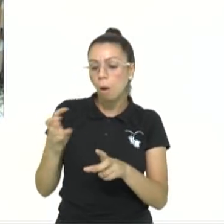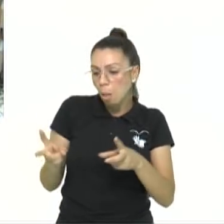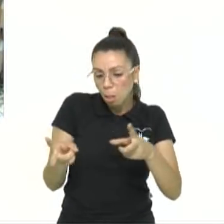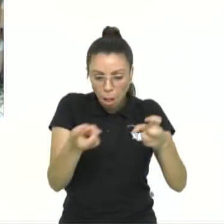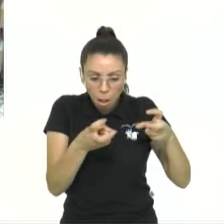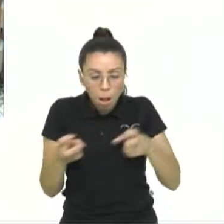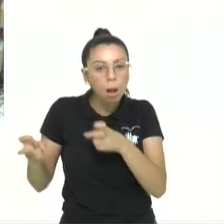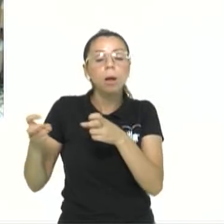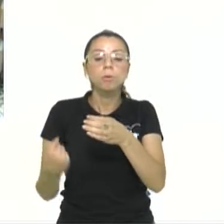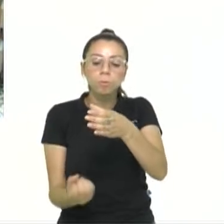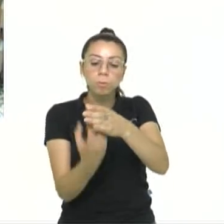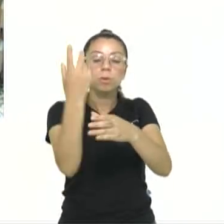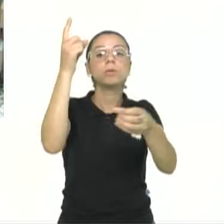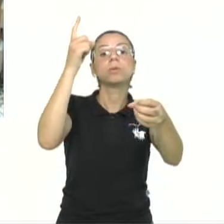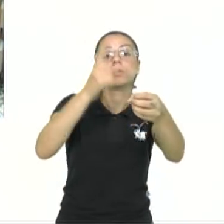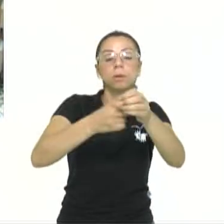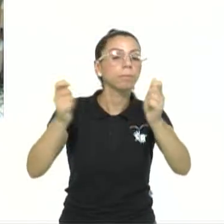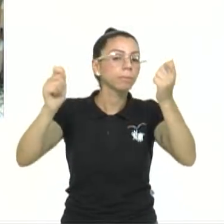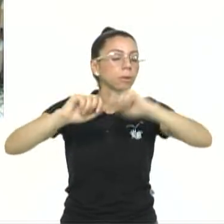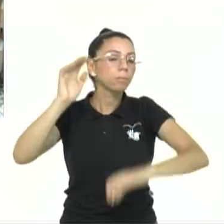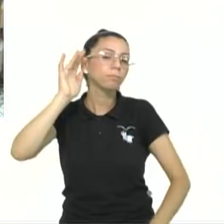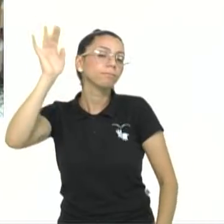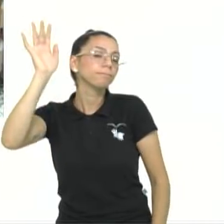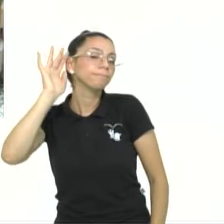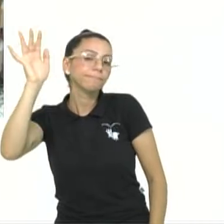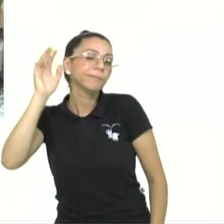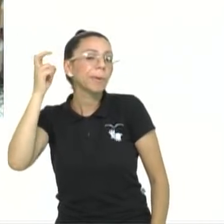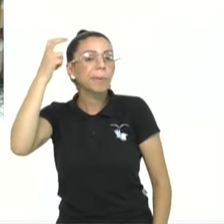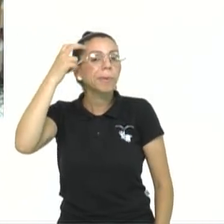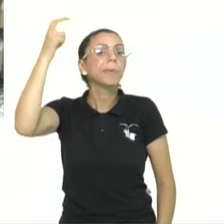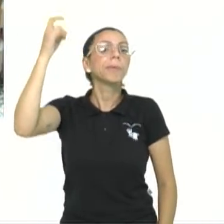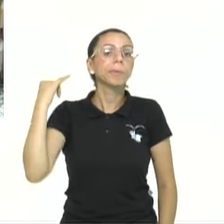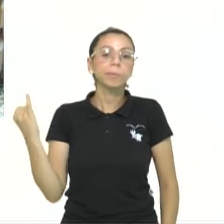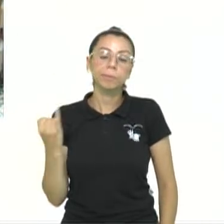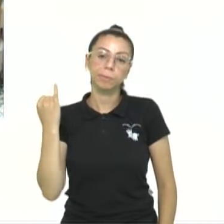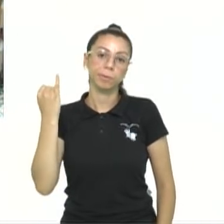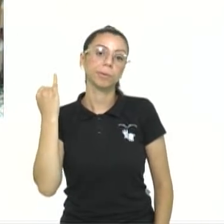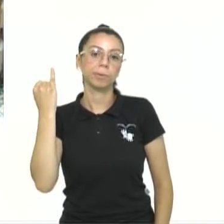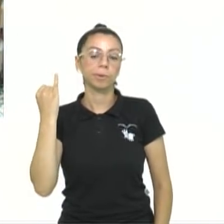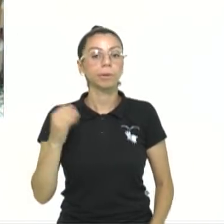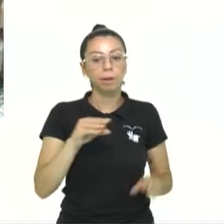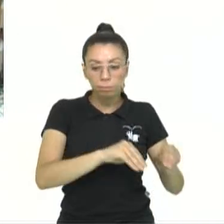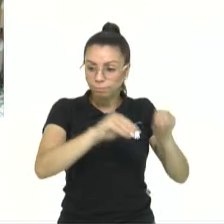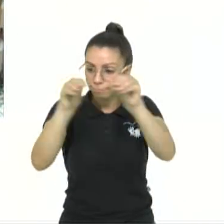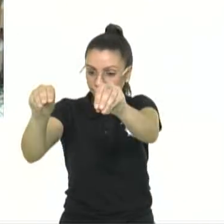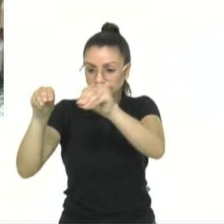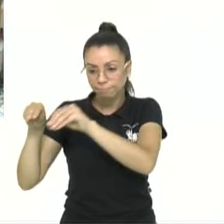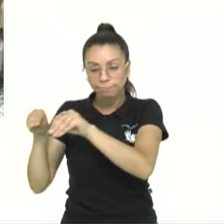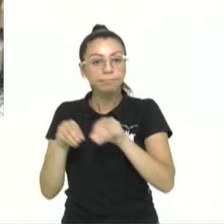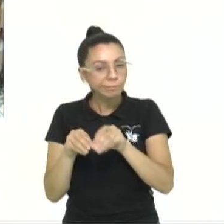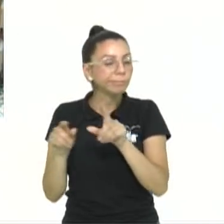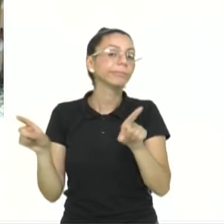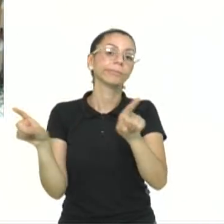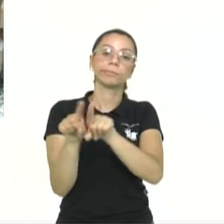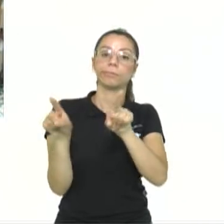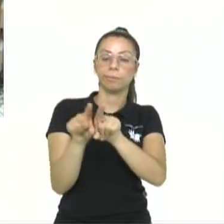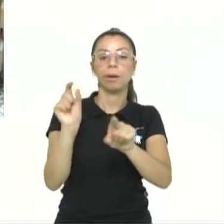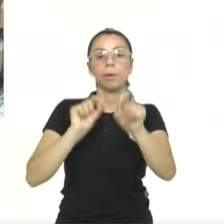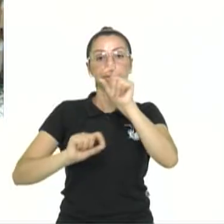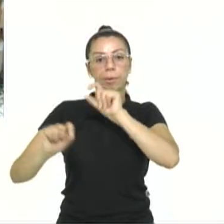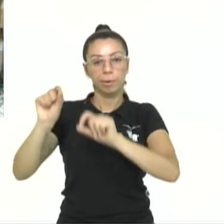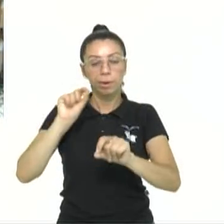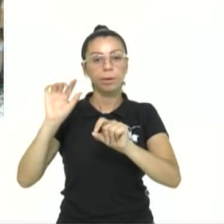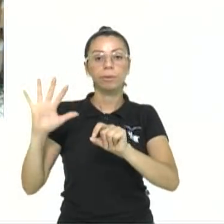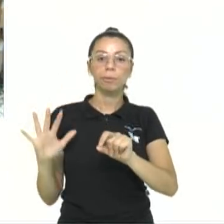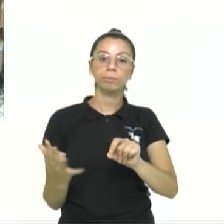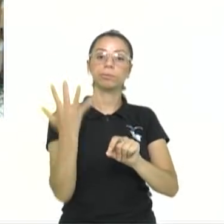surgirem as cidades, nós temos que pensar a importância cultural desse deslocamento. Nós podemos considerar esse